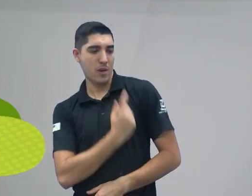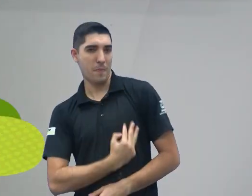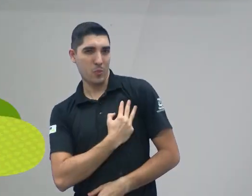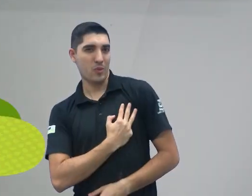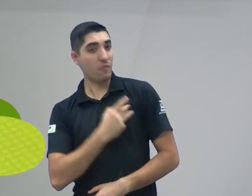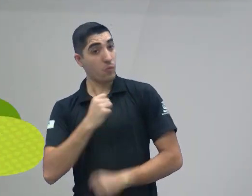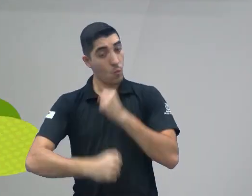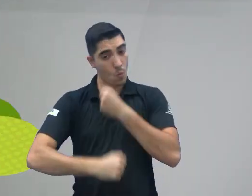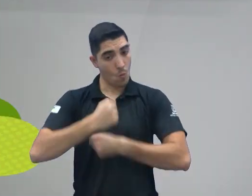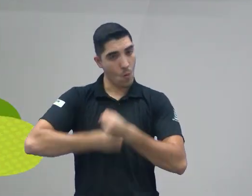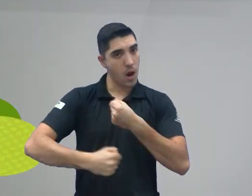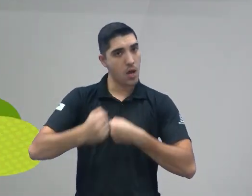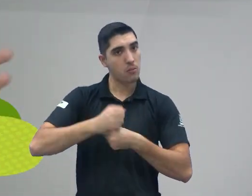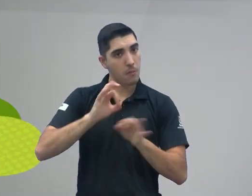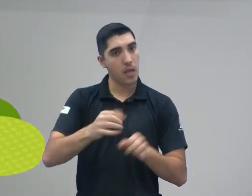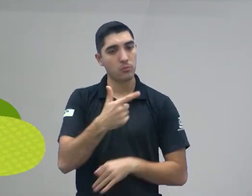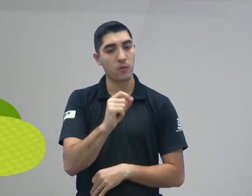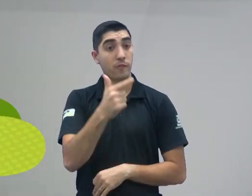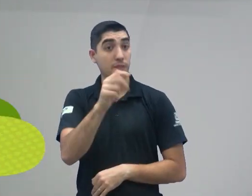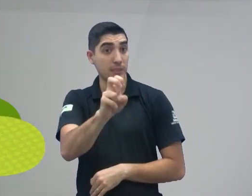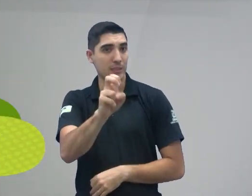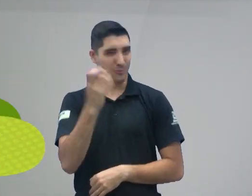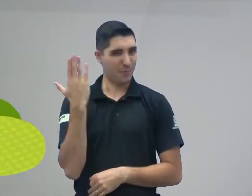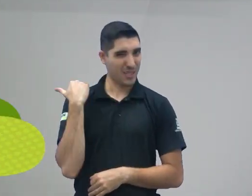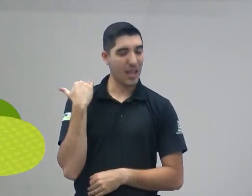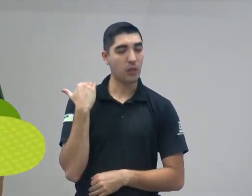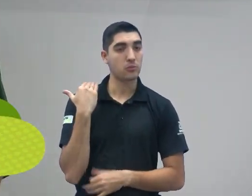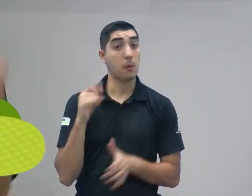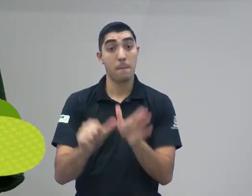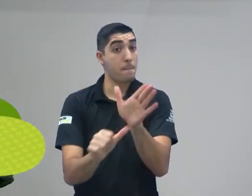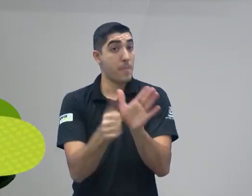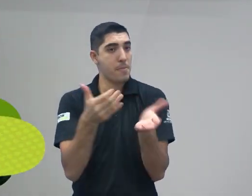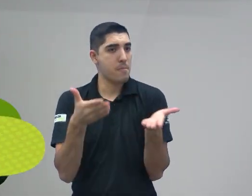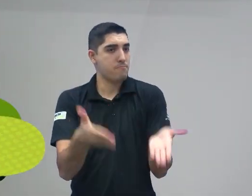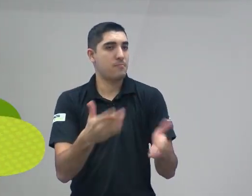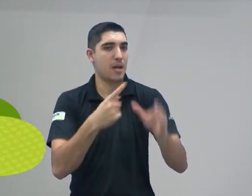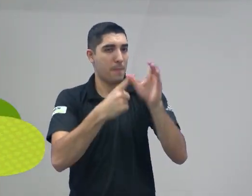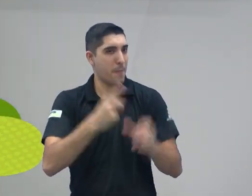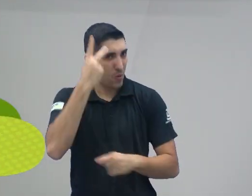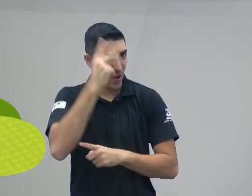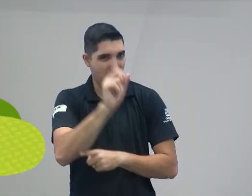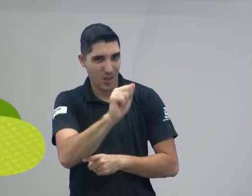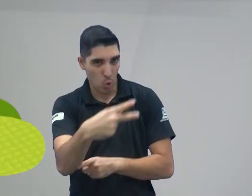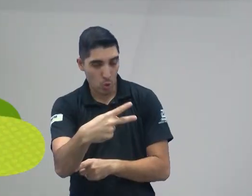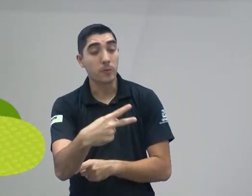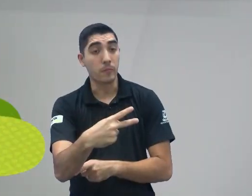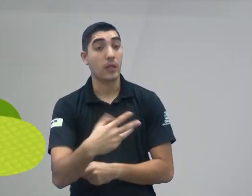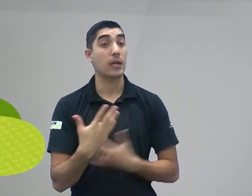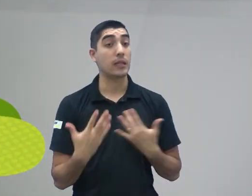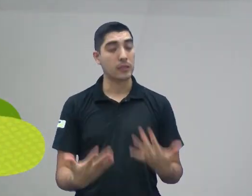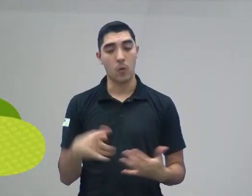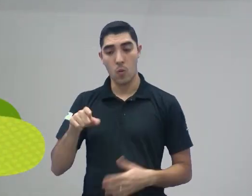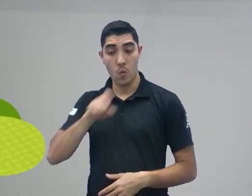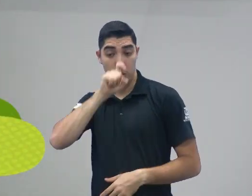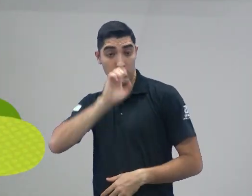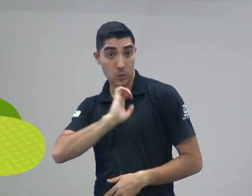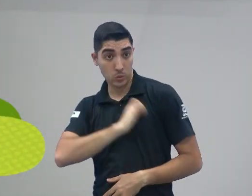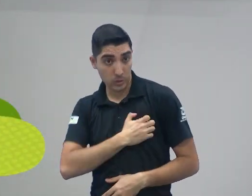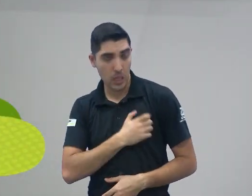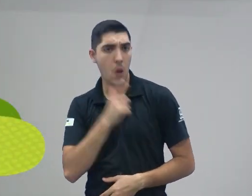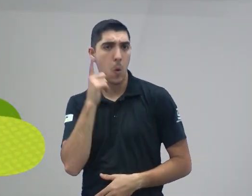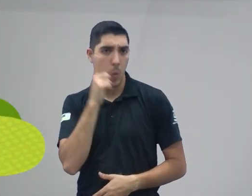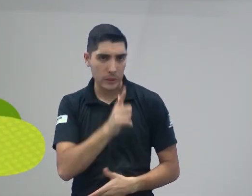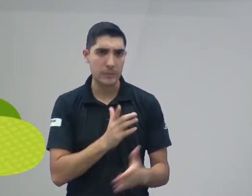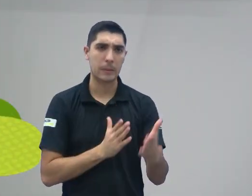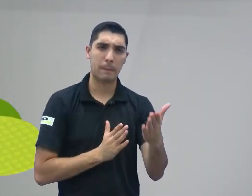2025. E nas duas ocasiões, né, na ocasião do acesso do São José e depois naquele acesso do São José na Copa Paulista, né, chegando à Série